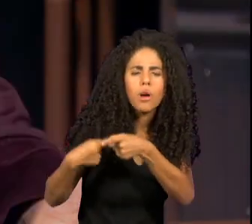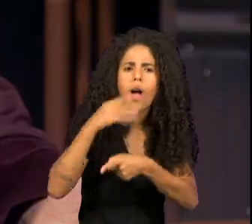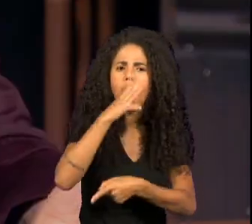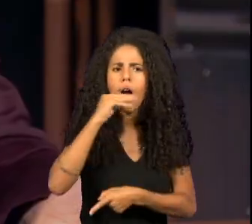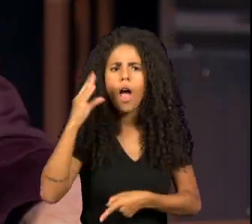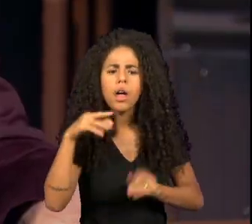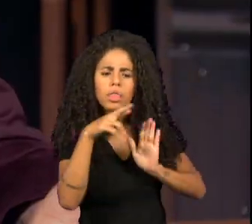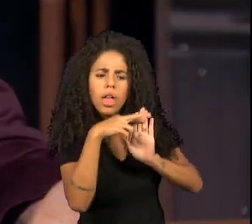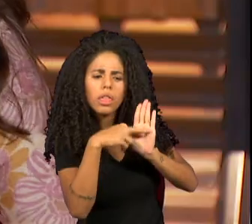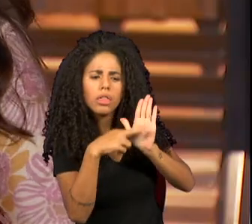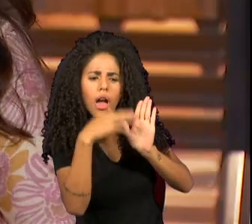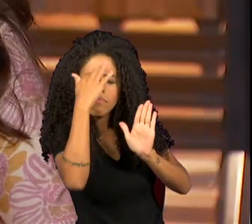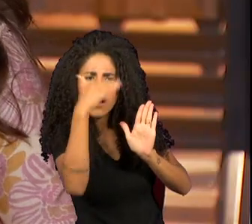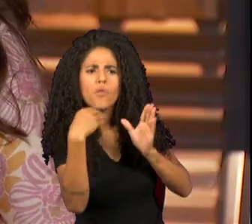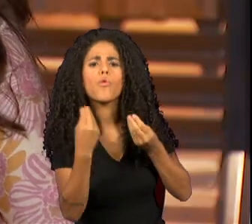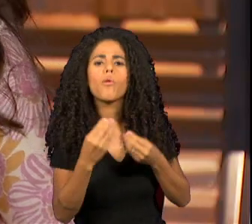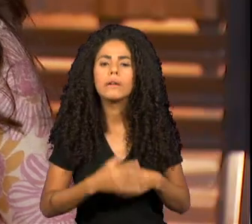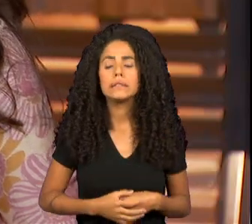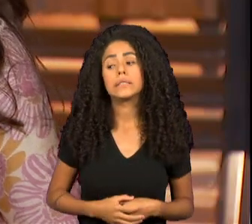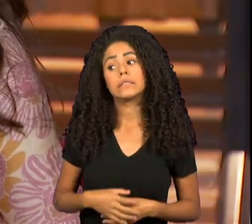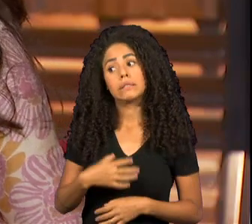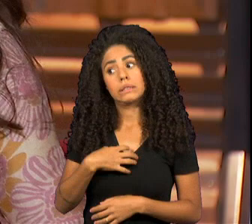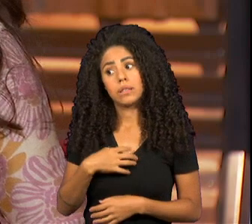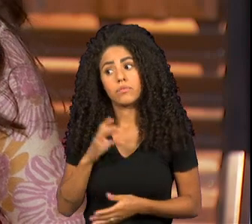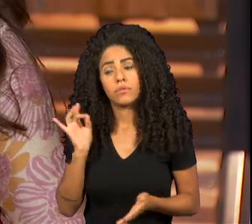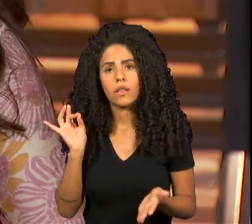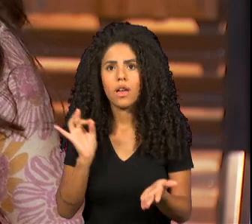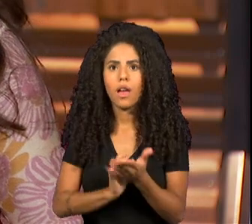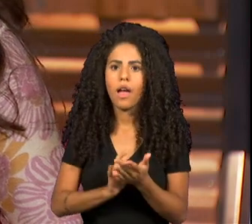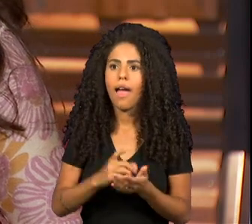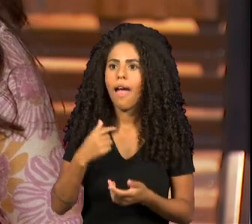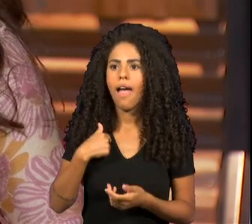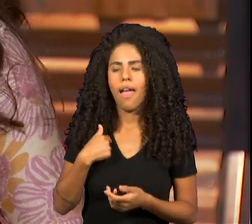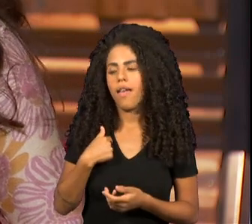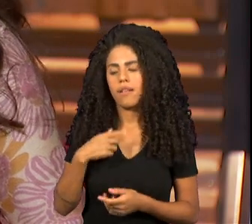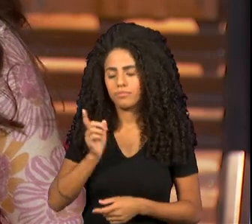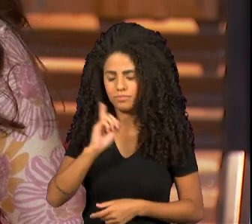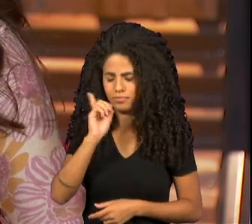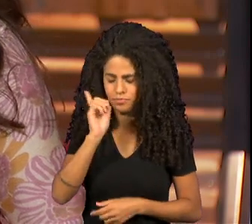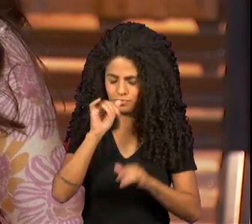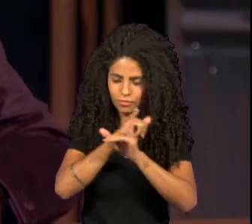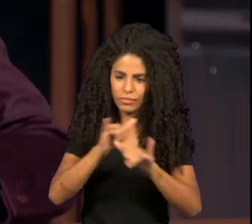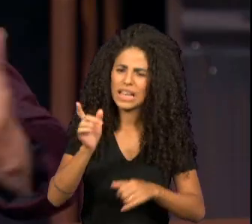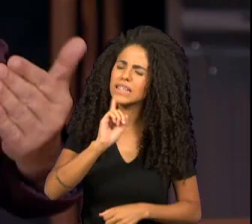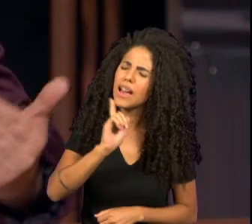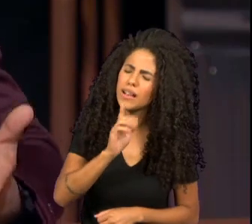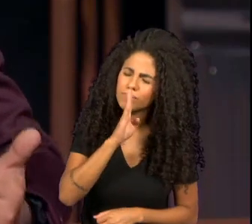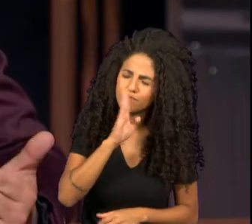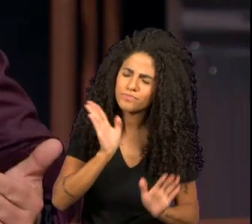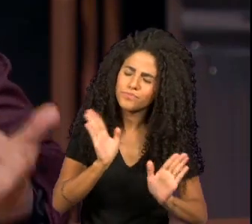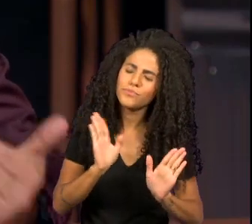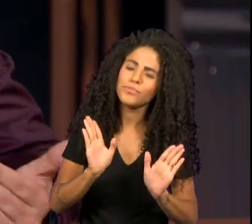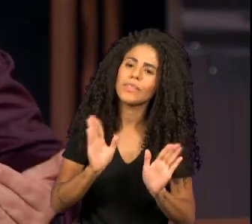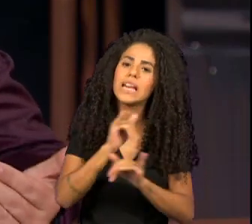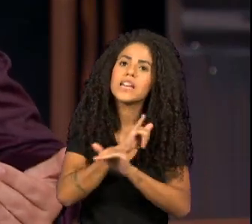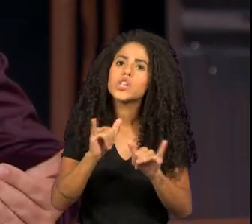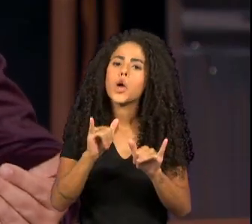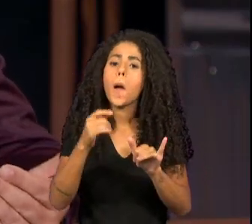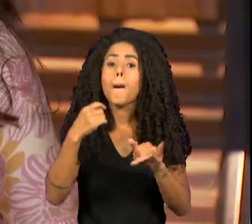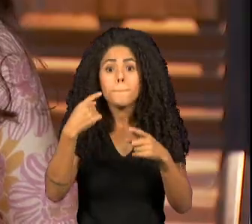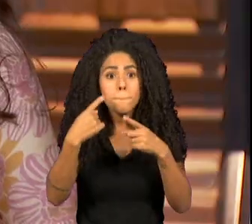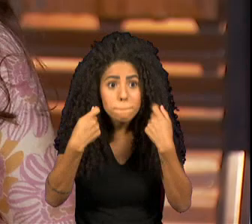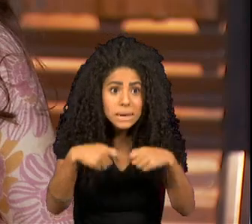né regras muito outro cada coisa o que não vou compartilhar que que era forte demais umas compartilha porque os pais